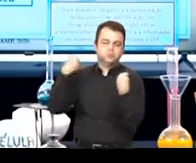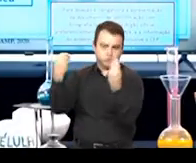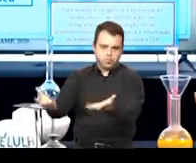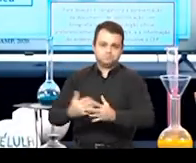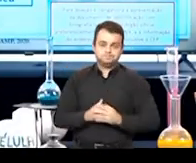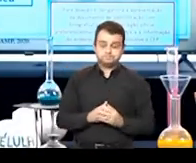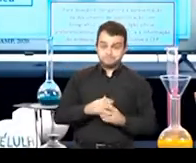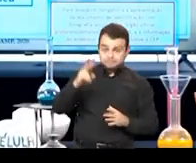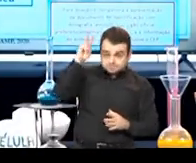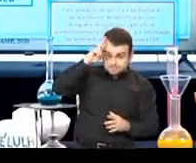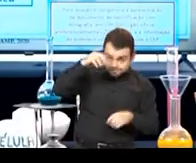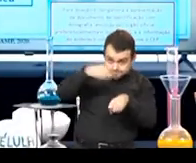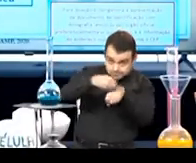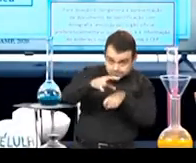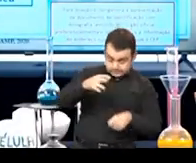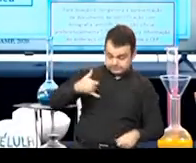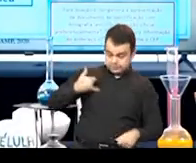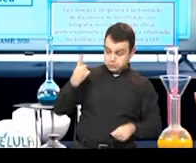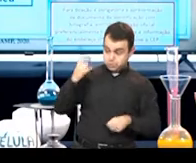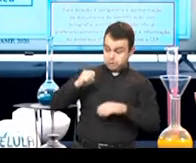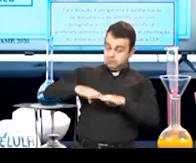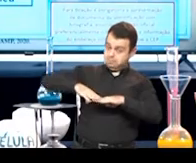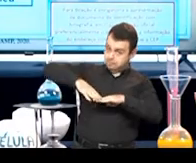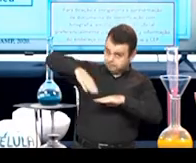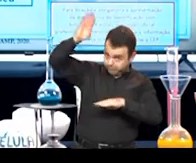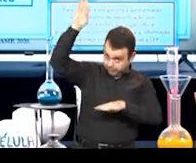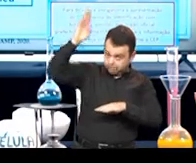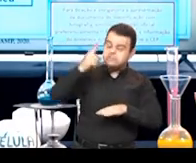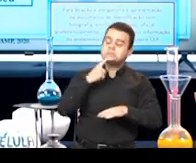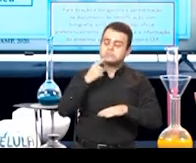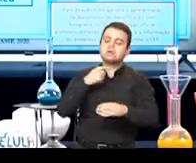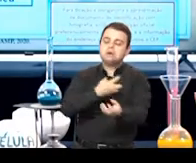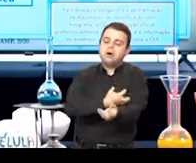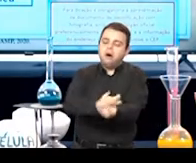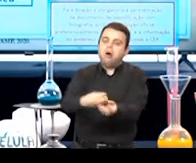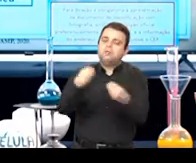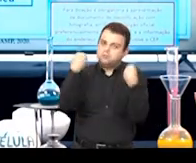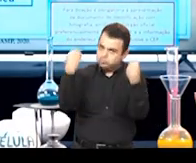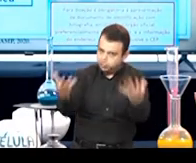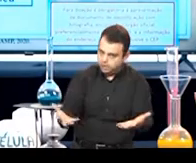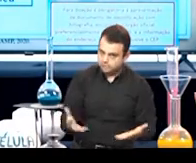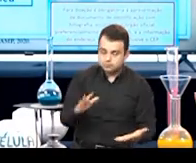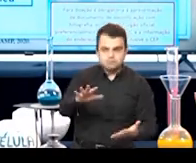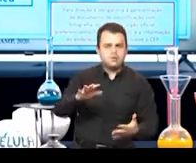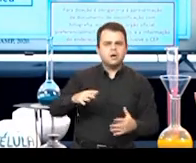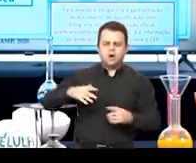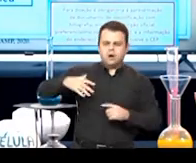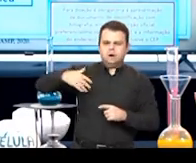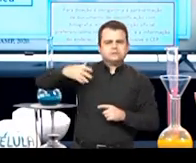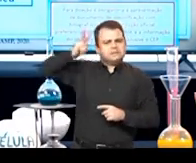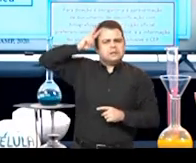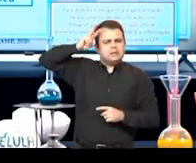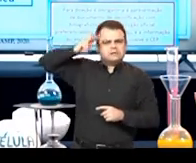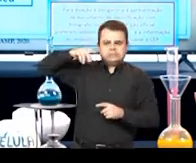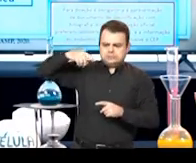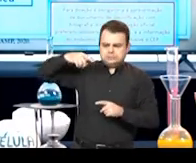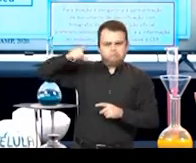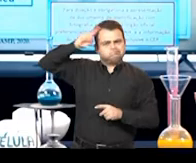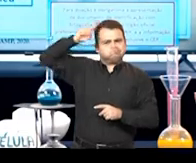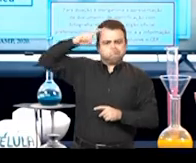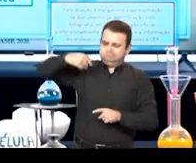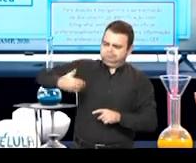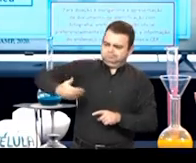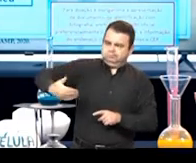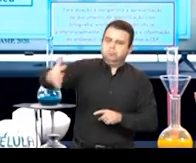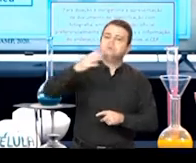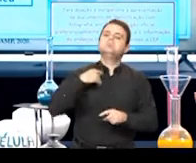você precisa ser maior de idade para poder doar sangue e ela não pode ser feita a todo momento. É necessário um curto